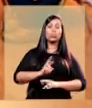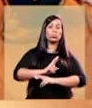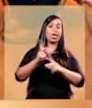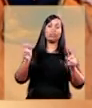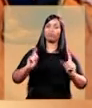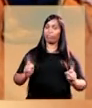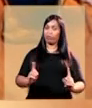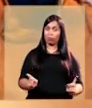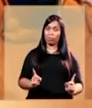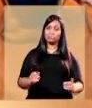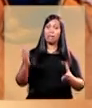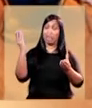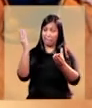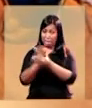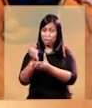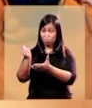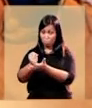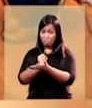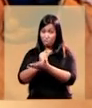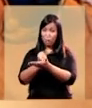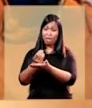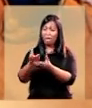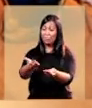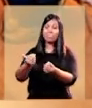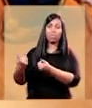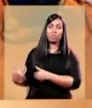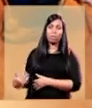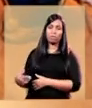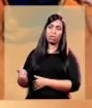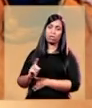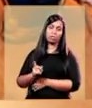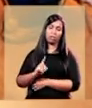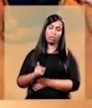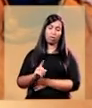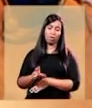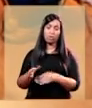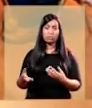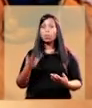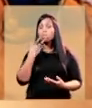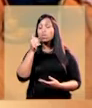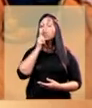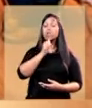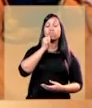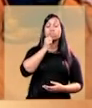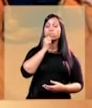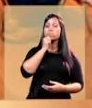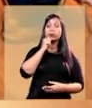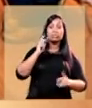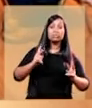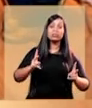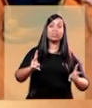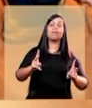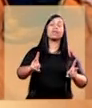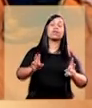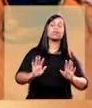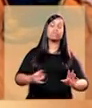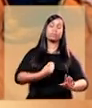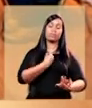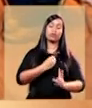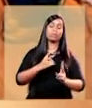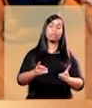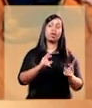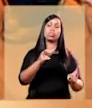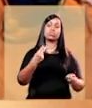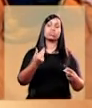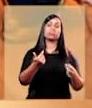não há diferença depois da sentença entre pai e mãe biológico e pai e mãe adotivo. Então, pai e mãe biológico, se não gostar do filho, vai devolver. Para quem?